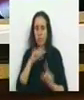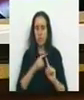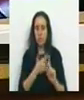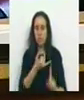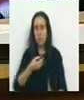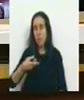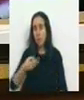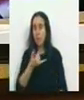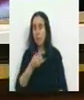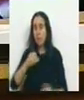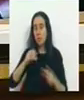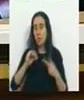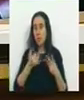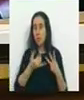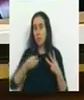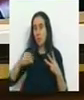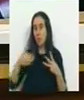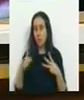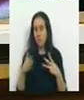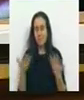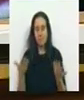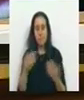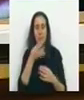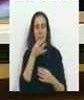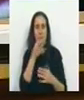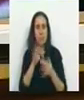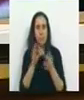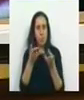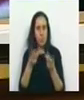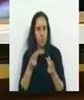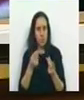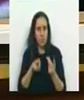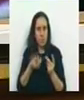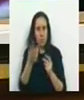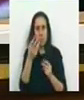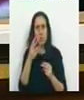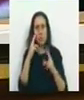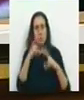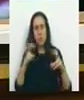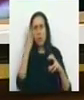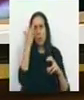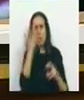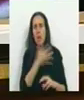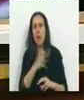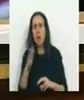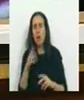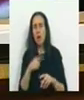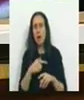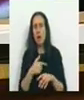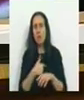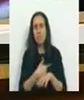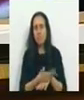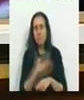2009, 2010 e 2011. Porque estamos a falar de orçamentos. É fácil identificar onde entramos em perda e